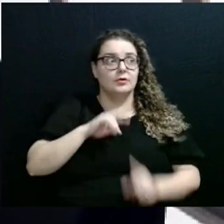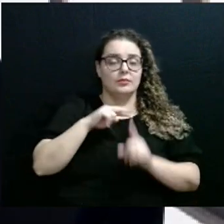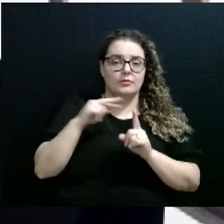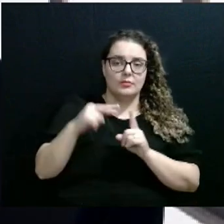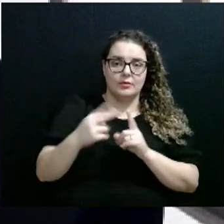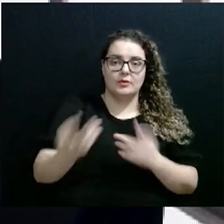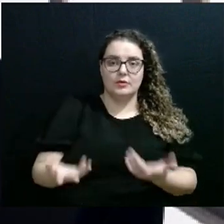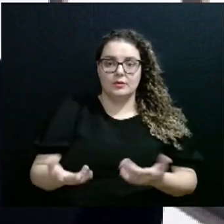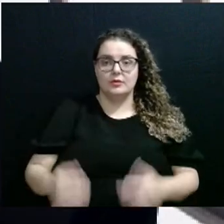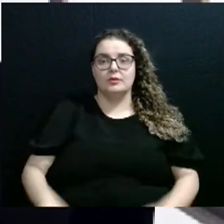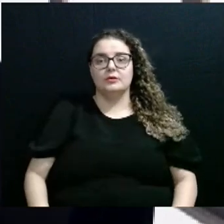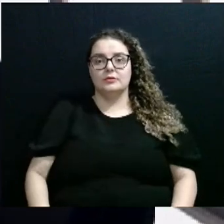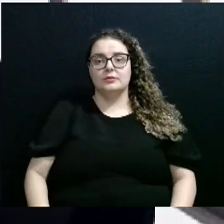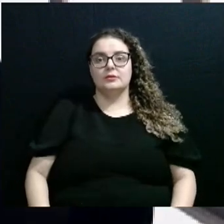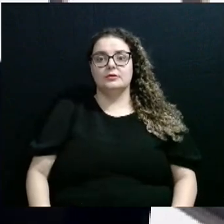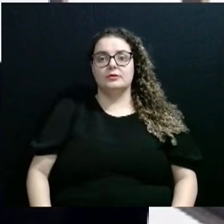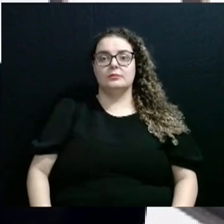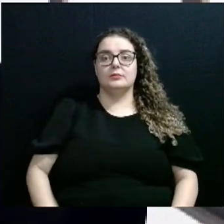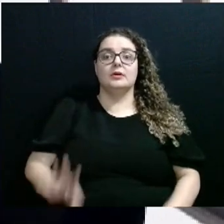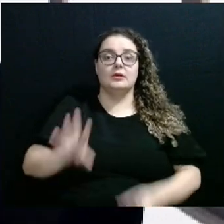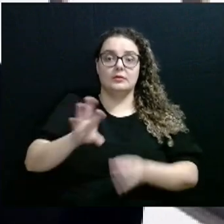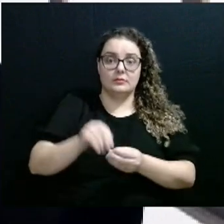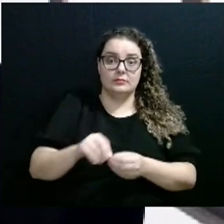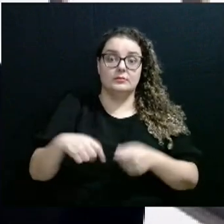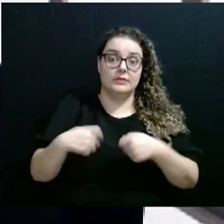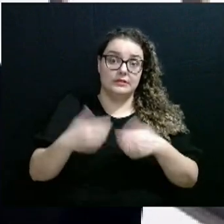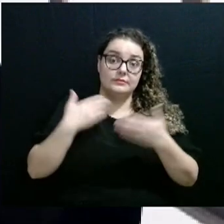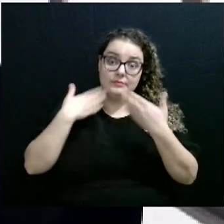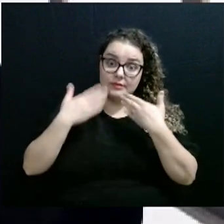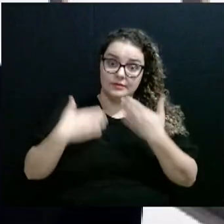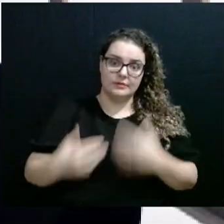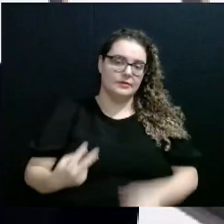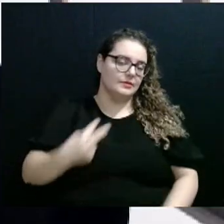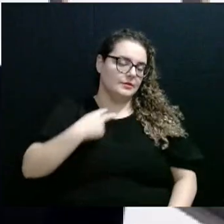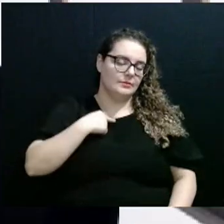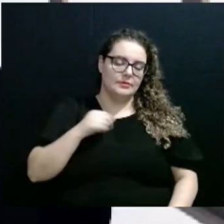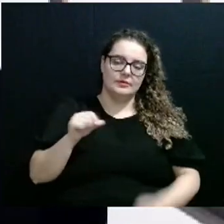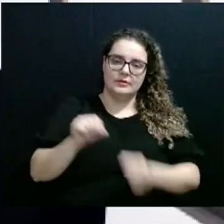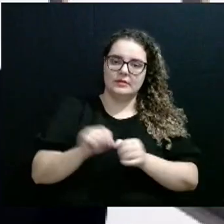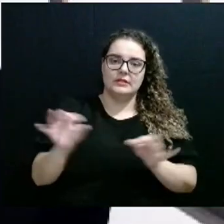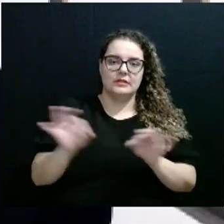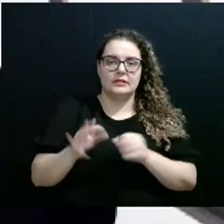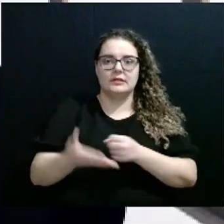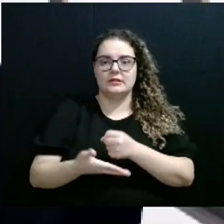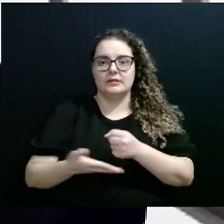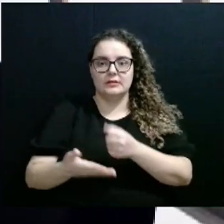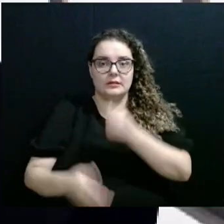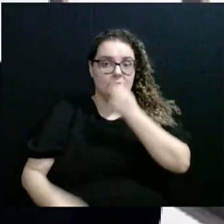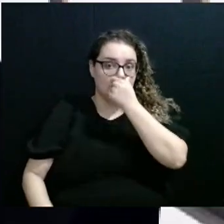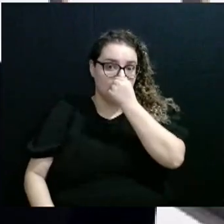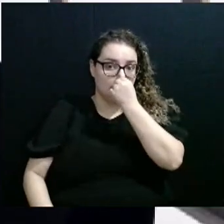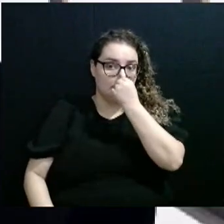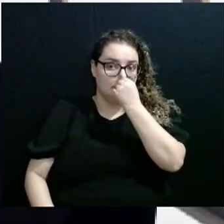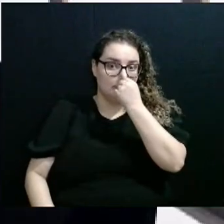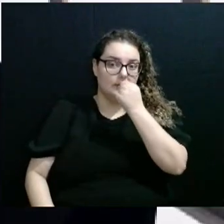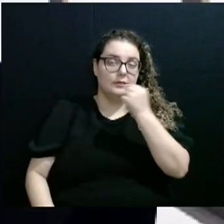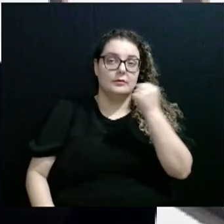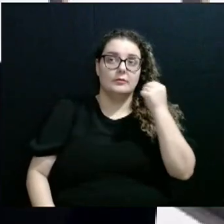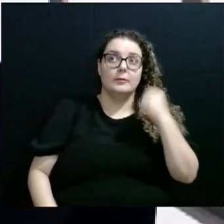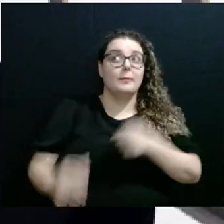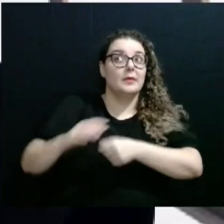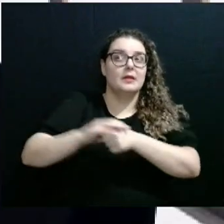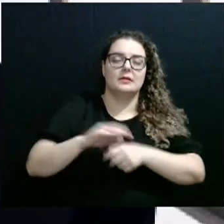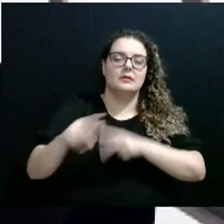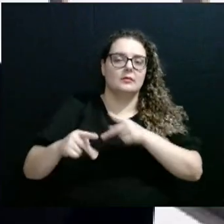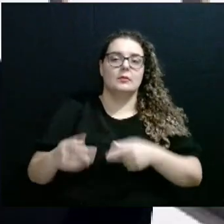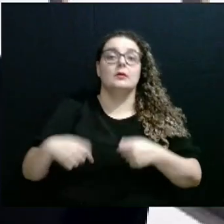que a gente precisa de diálogo. A gente não pode fazer nada com base em pressão popular. A gente precisa de diálogo e estudo técnico